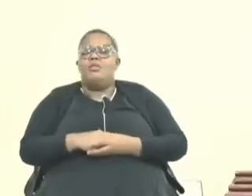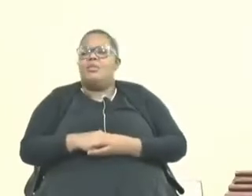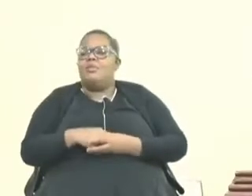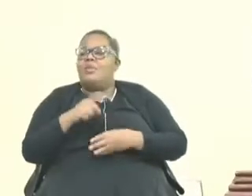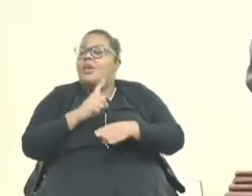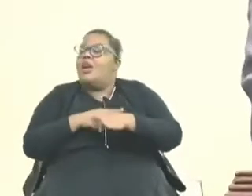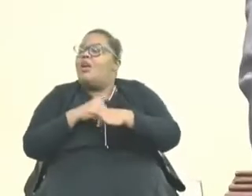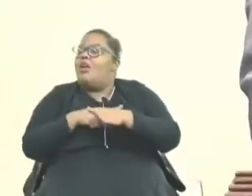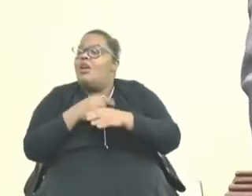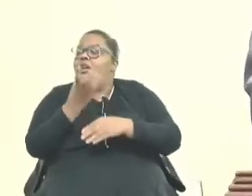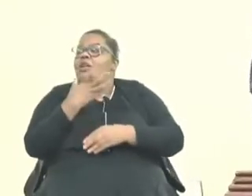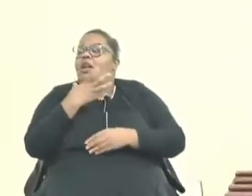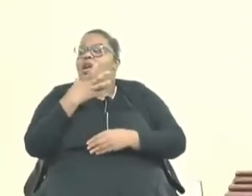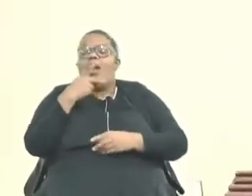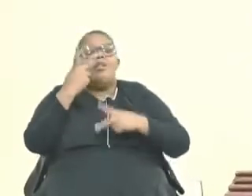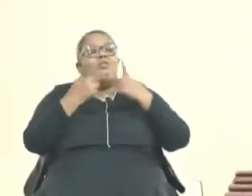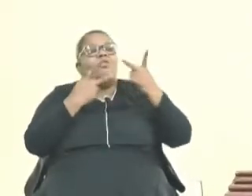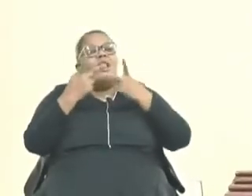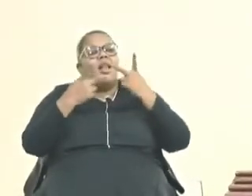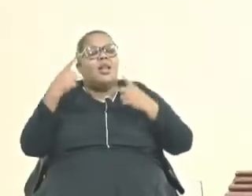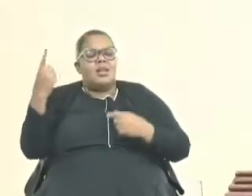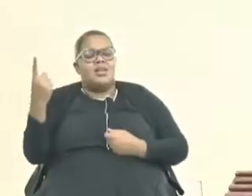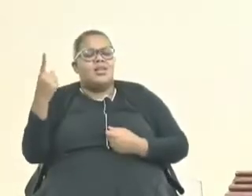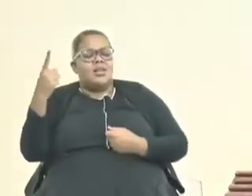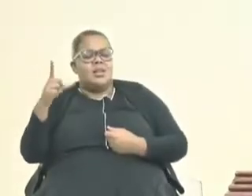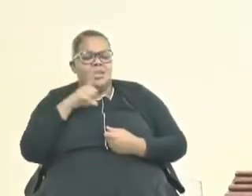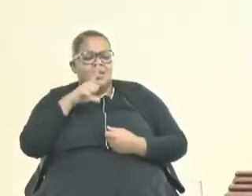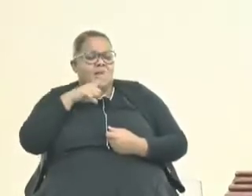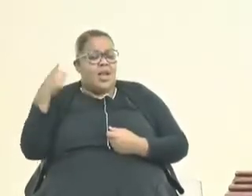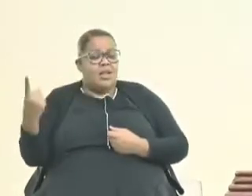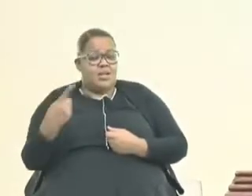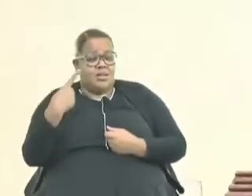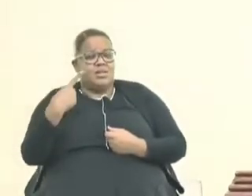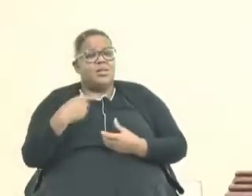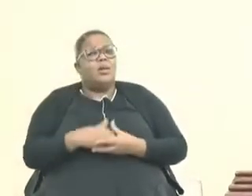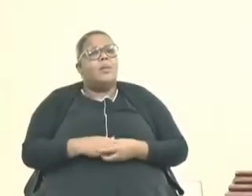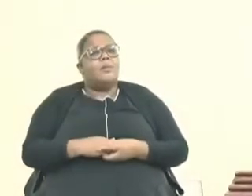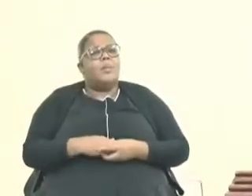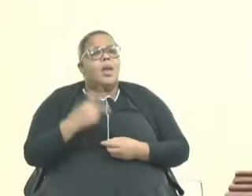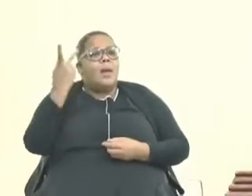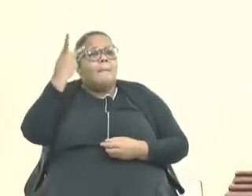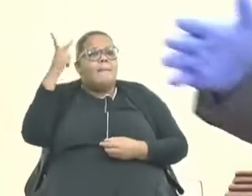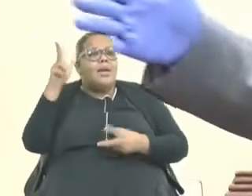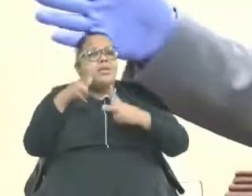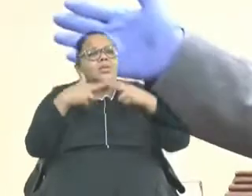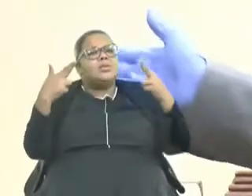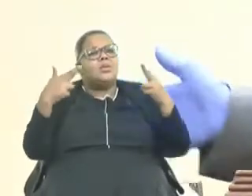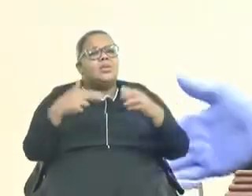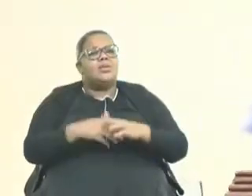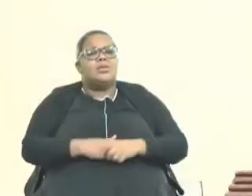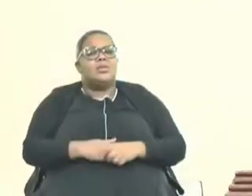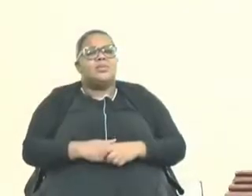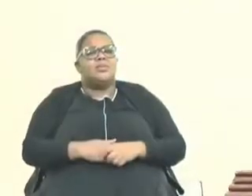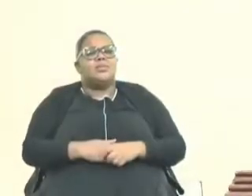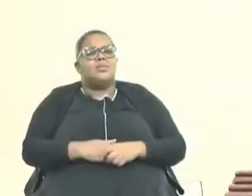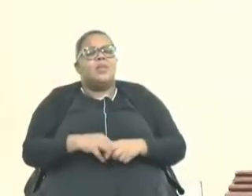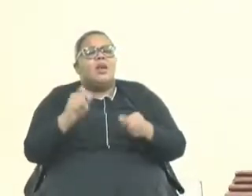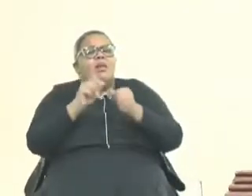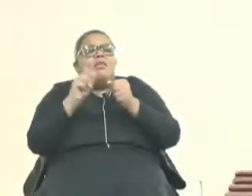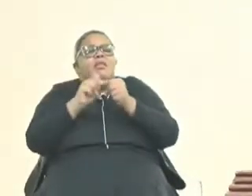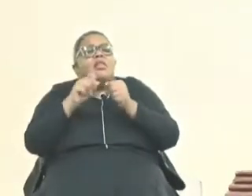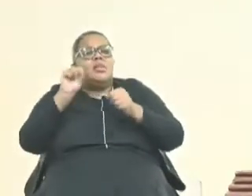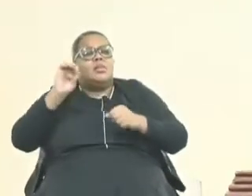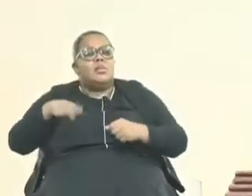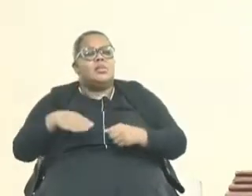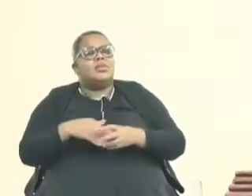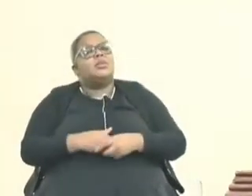eu quero voltar um pouquinho chamar a sua atenção Será que eu faria isso Será que nós obreiros faremos